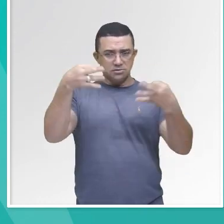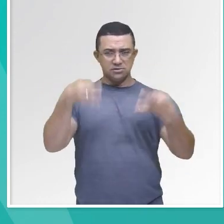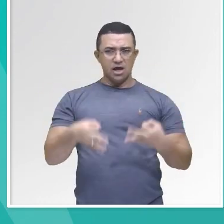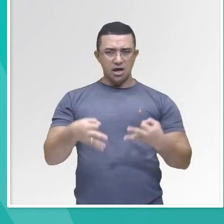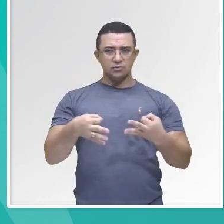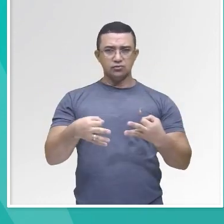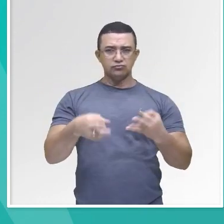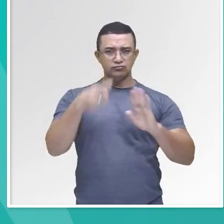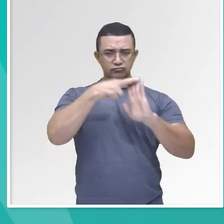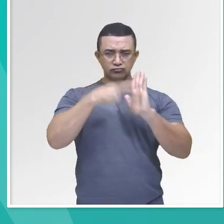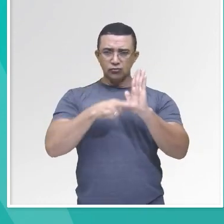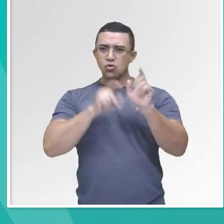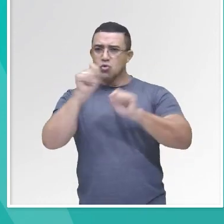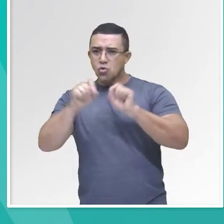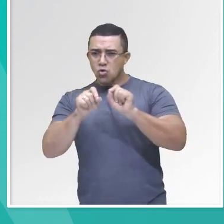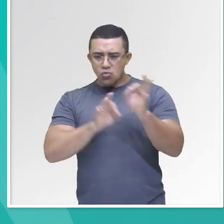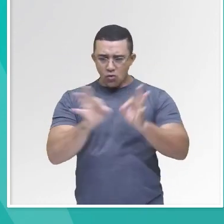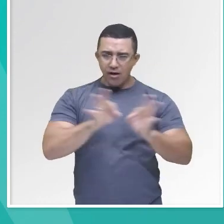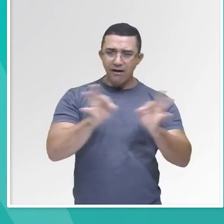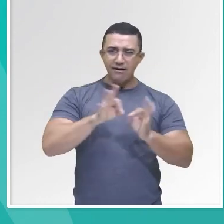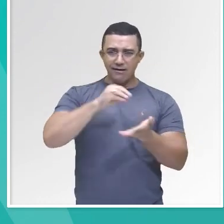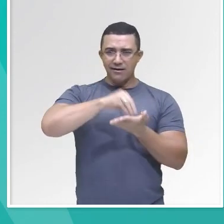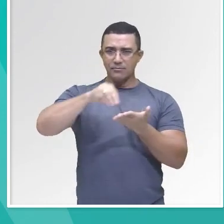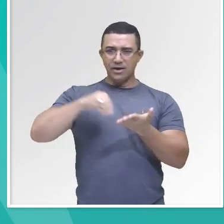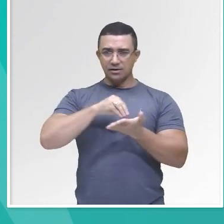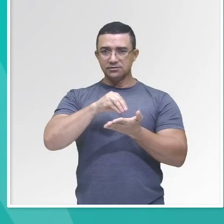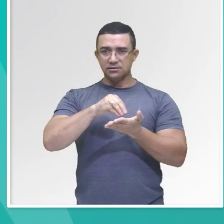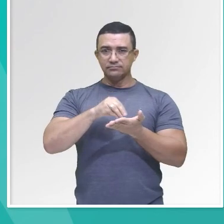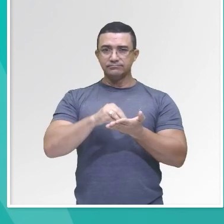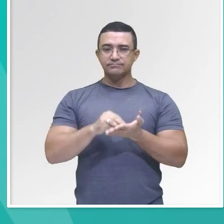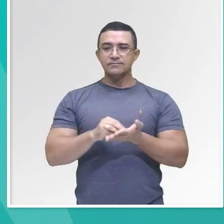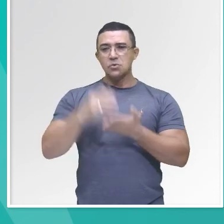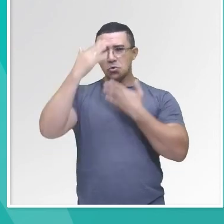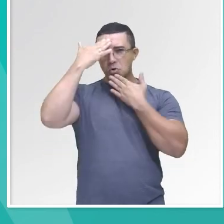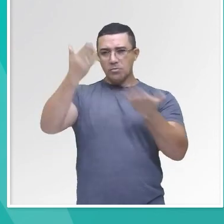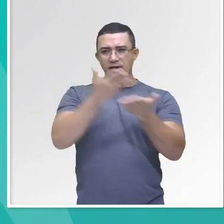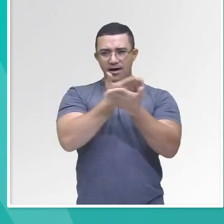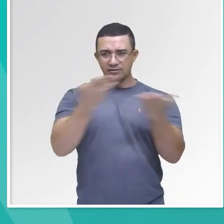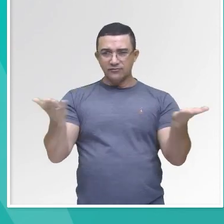de arrumar, de organizar as peças. Muito